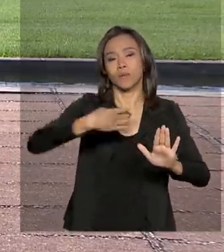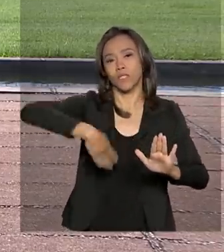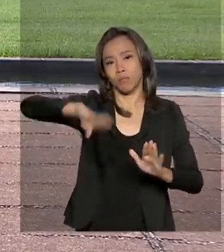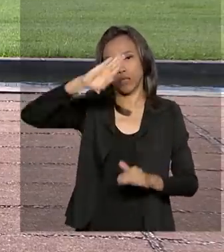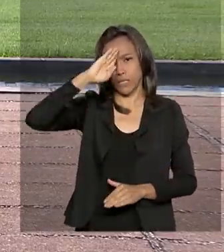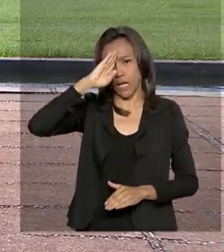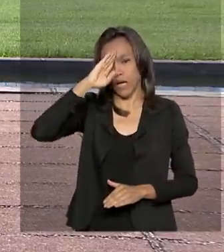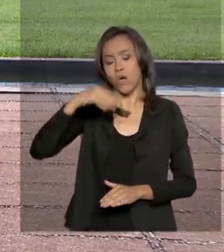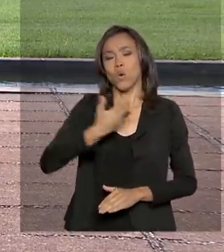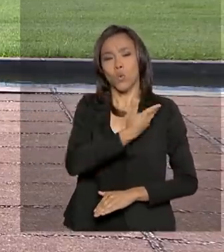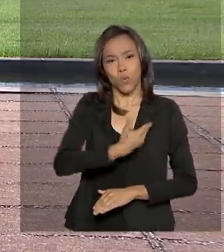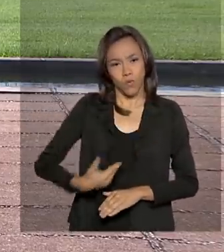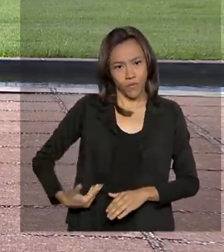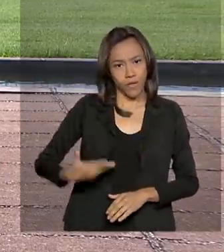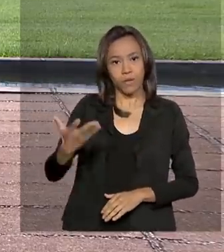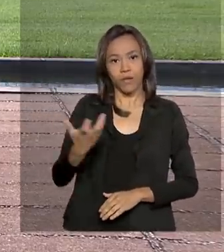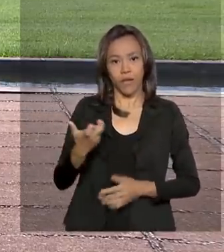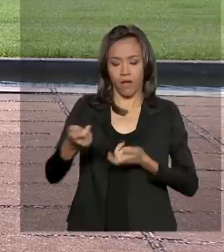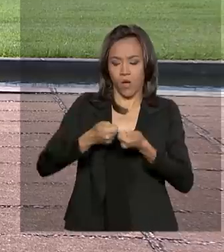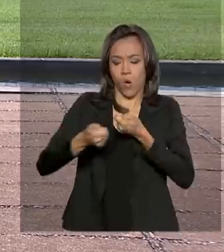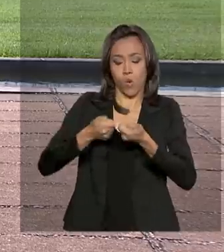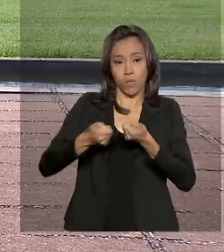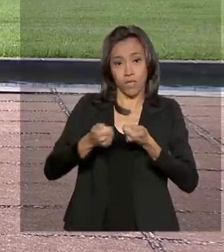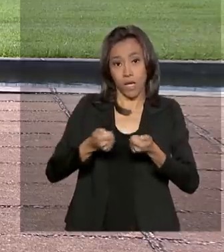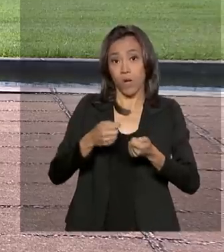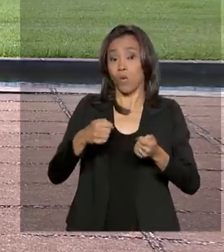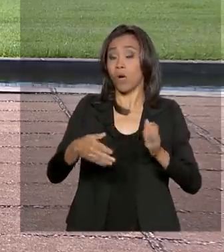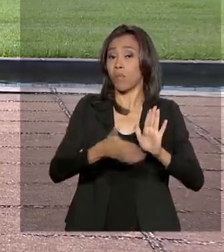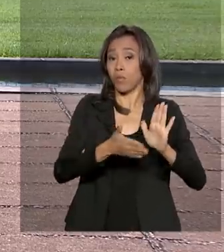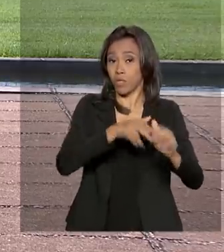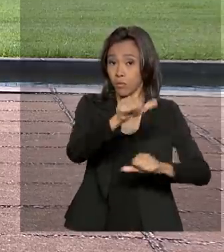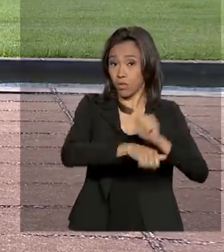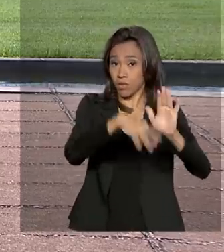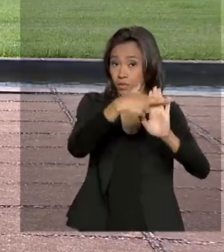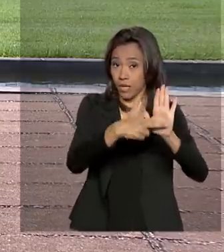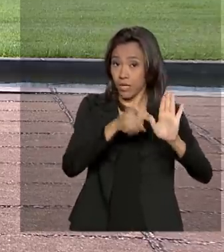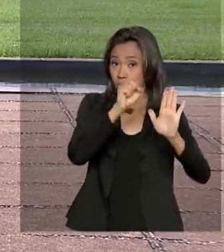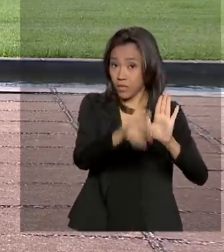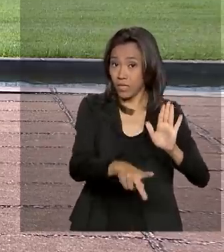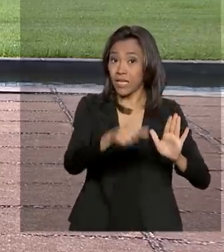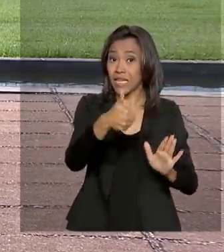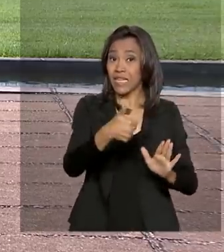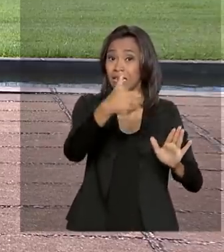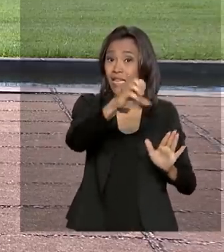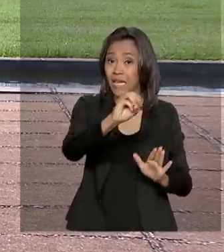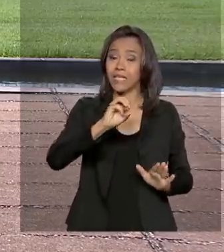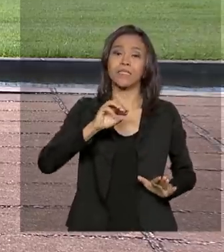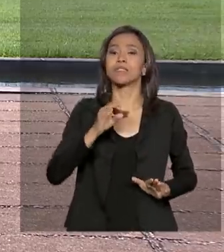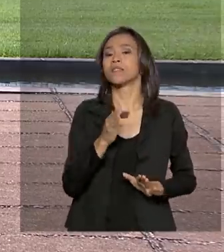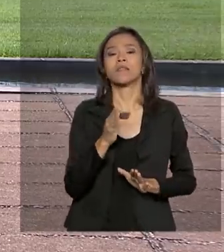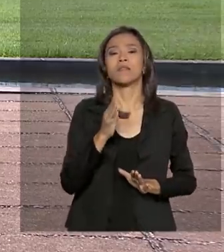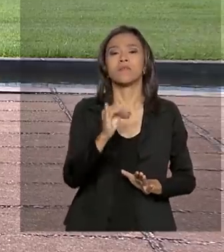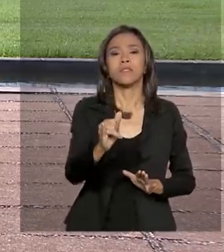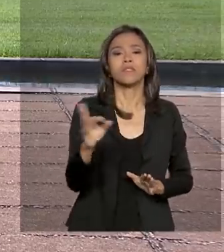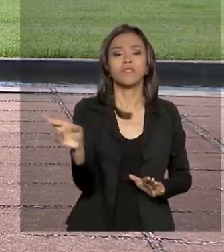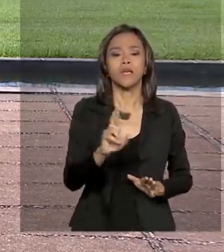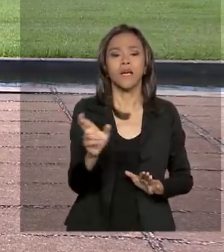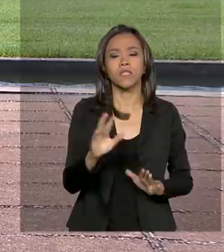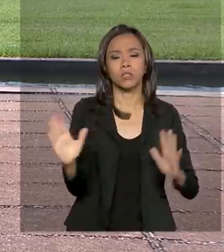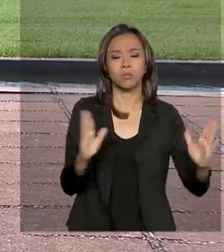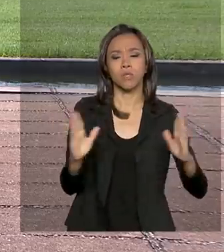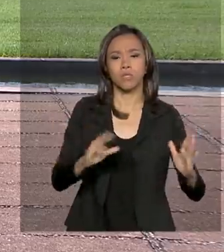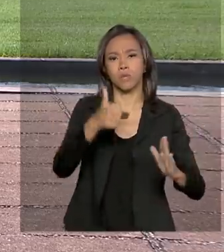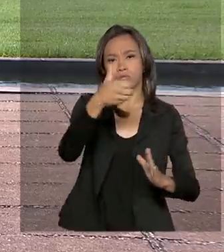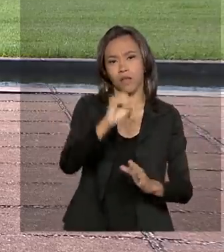espera economizar com a reforma da previdência pelo menos 10 bilhões 10 bilhões de reais nos próximos dez